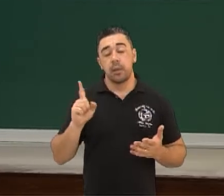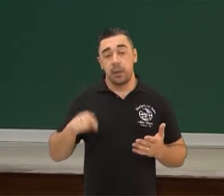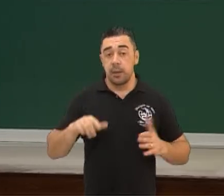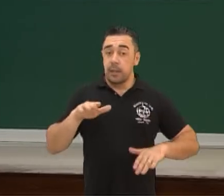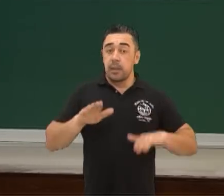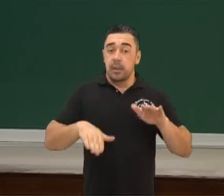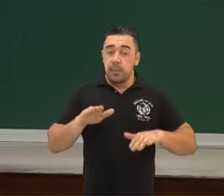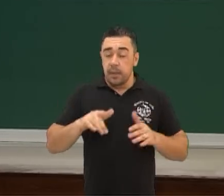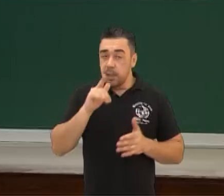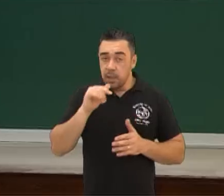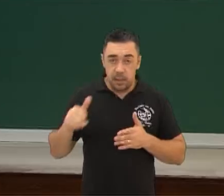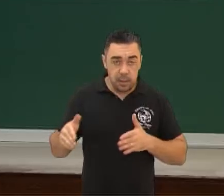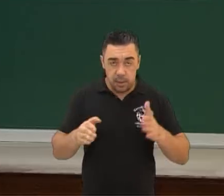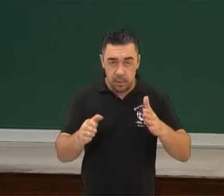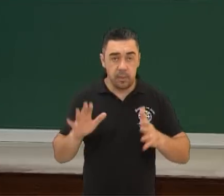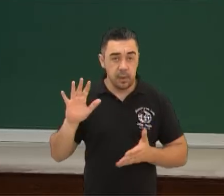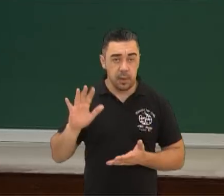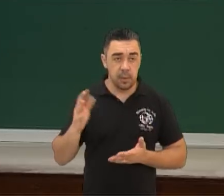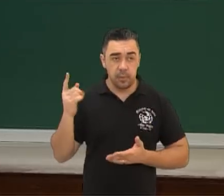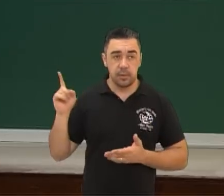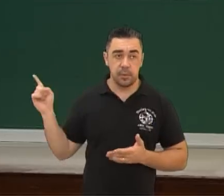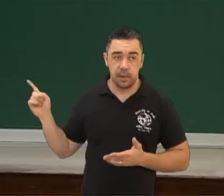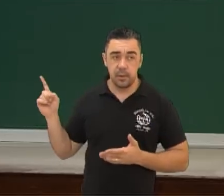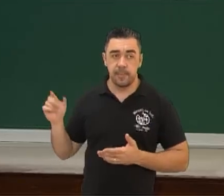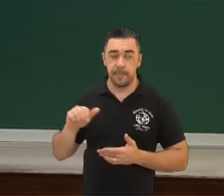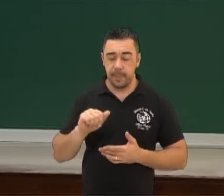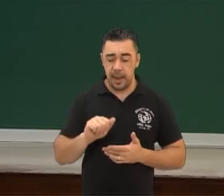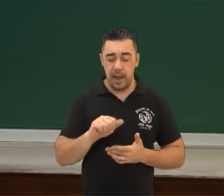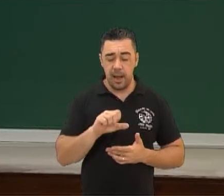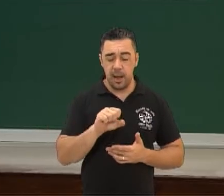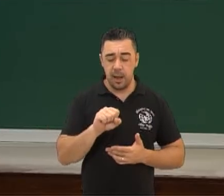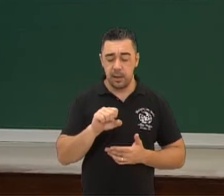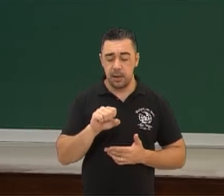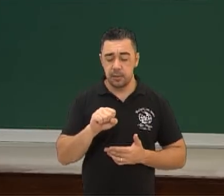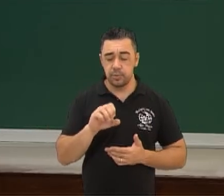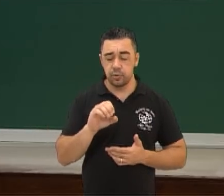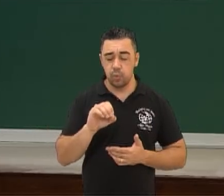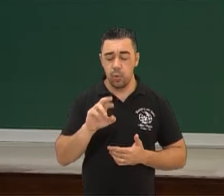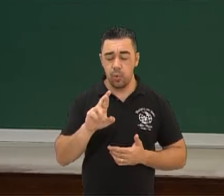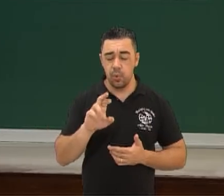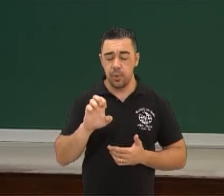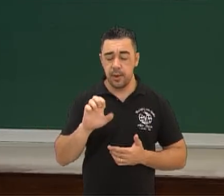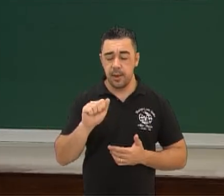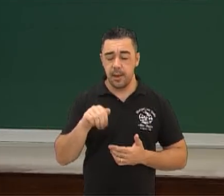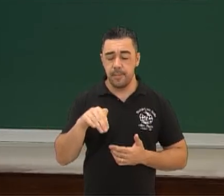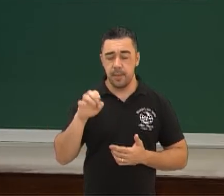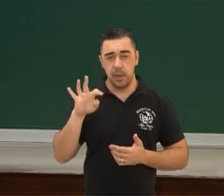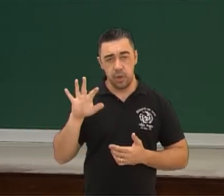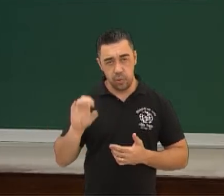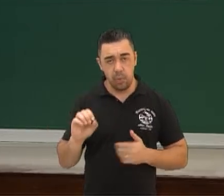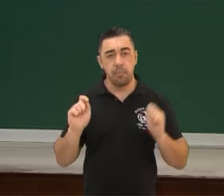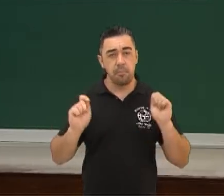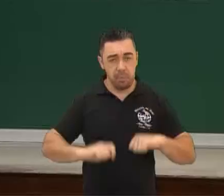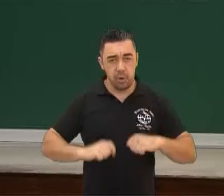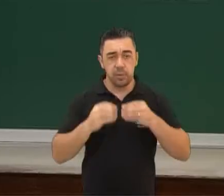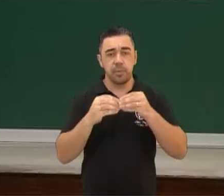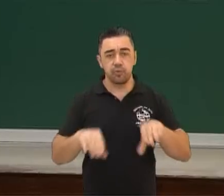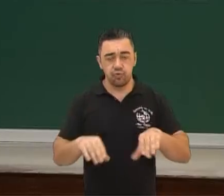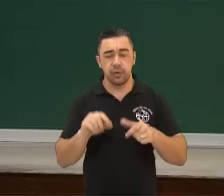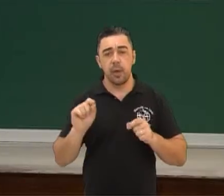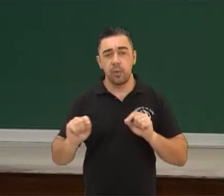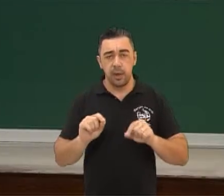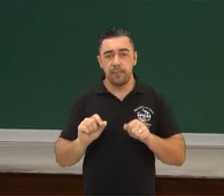do rio que sofrer com o assoreamento, vai prejudicar a questão ali da geração de energia, vai prejudicar a questão da